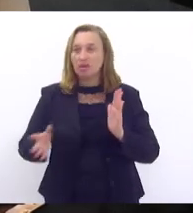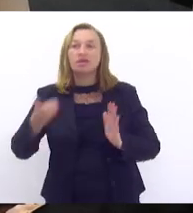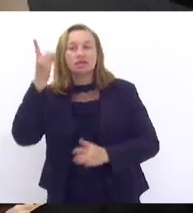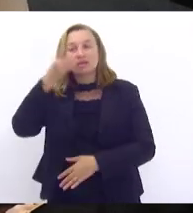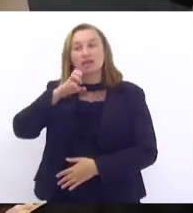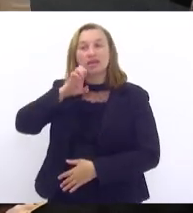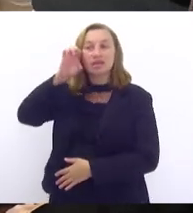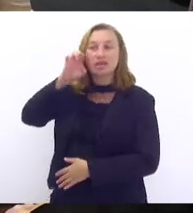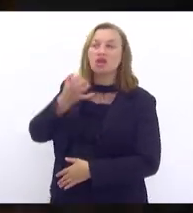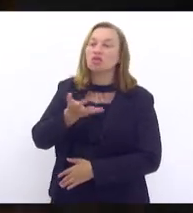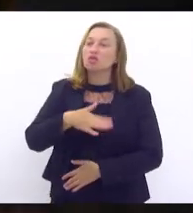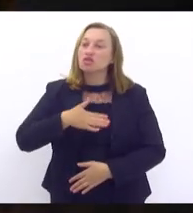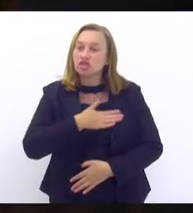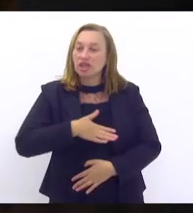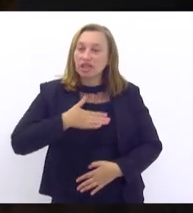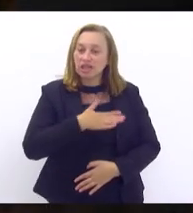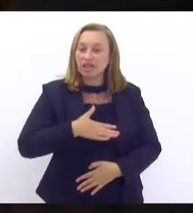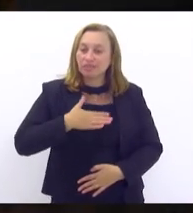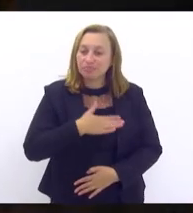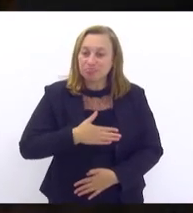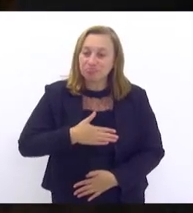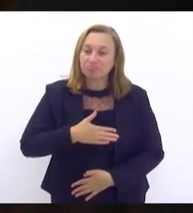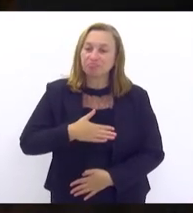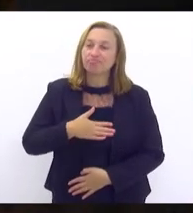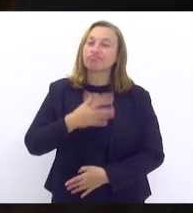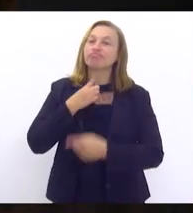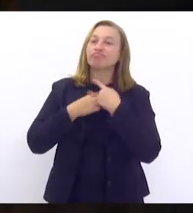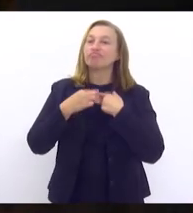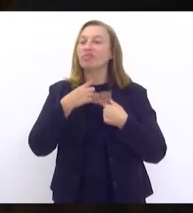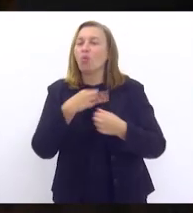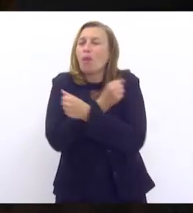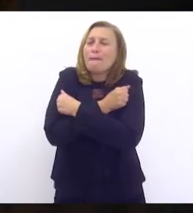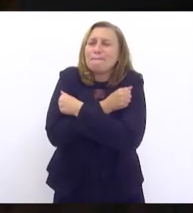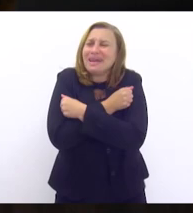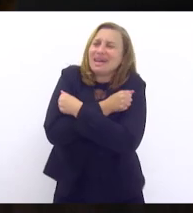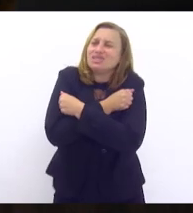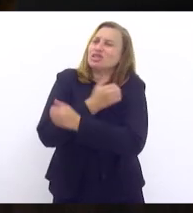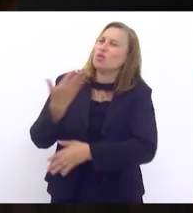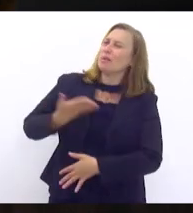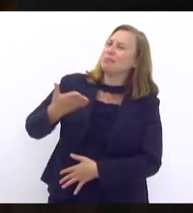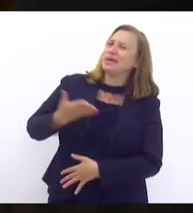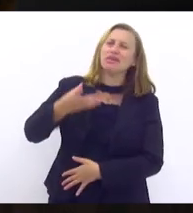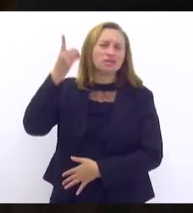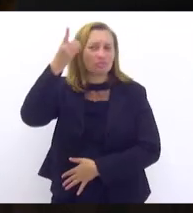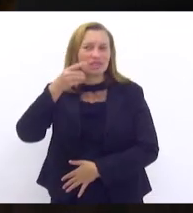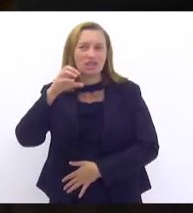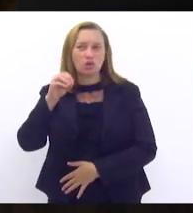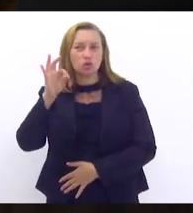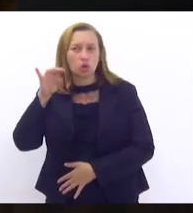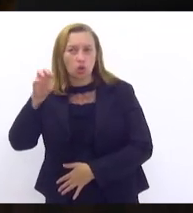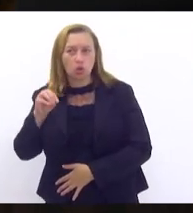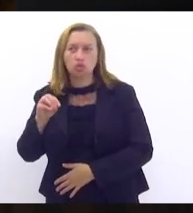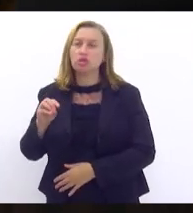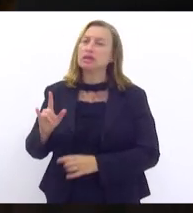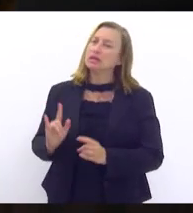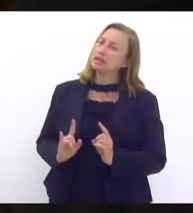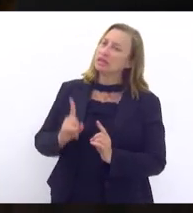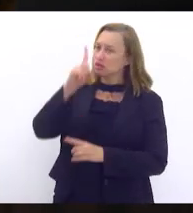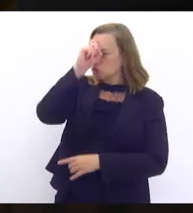Érica, eu gostaria, inclusive, de desejar um forte abraço ao companheiro deputado Otone de Paulo, que se encontra